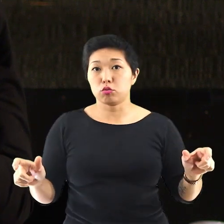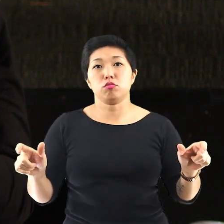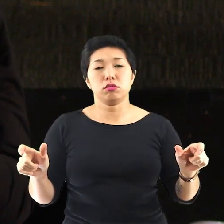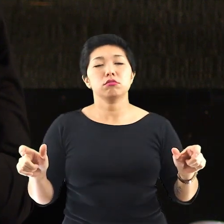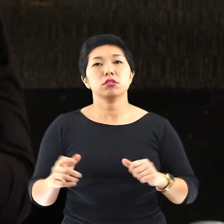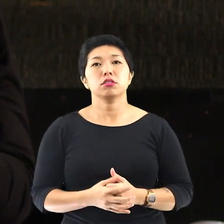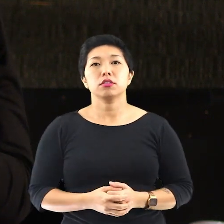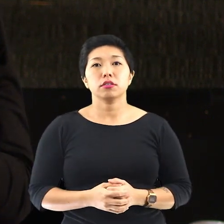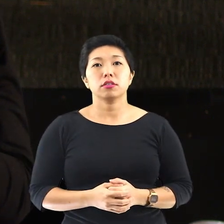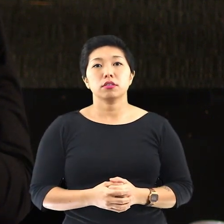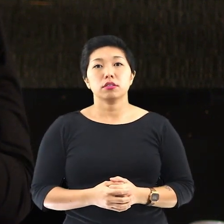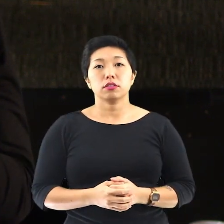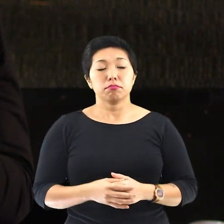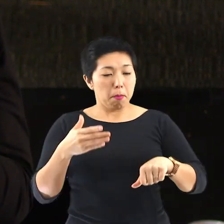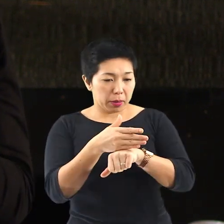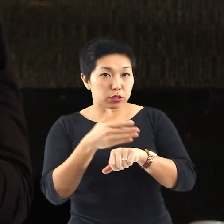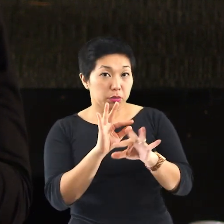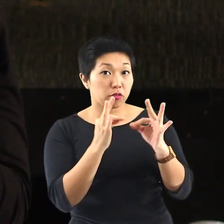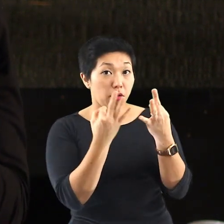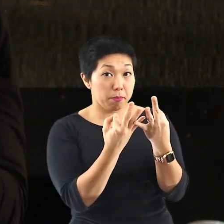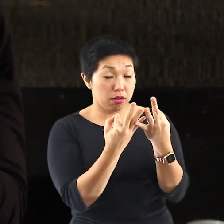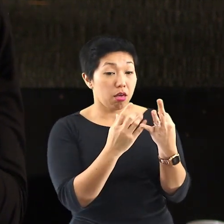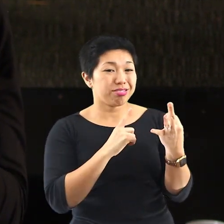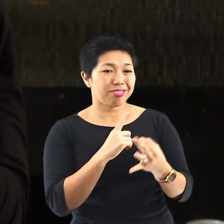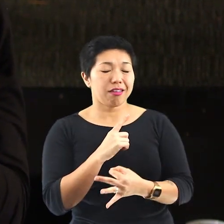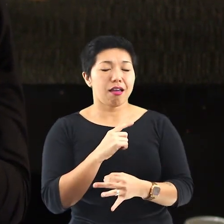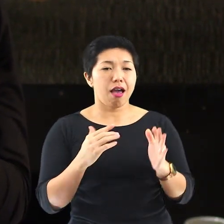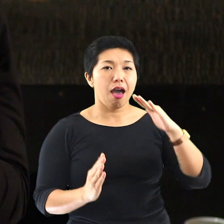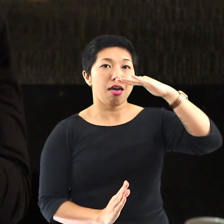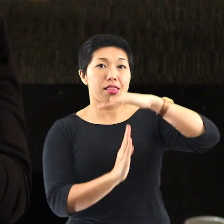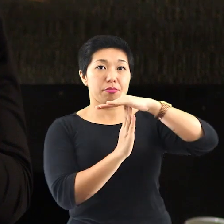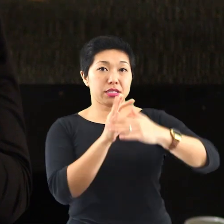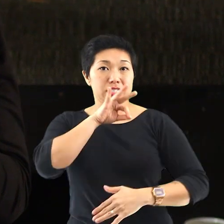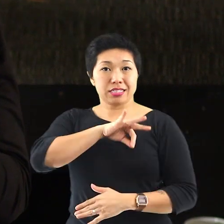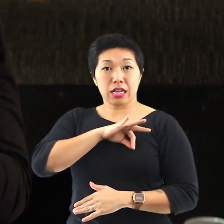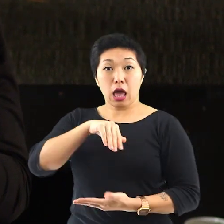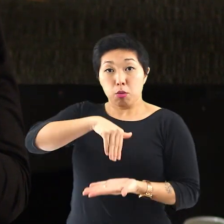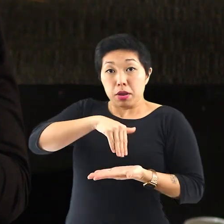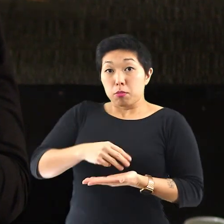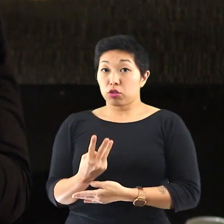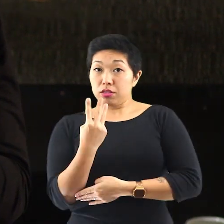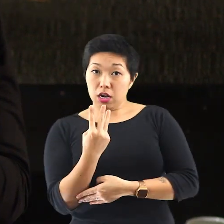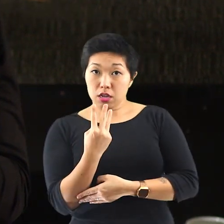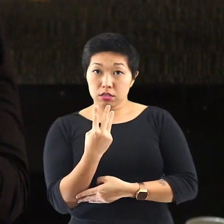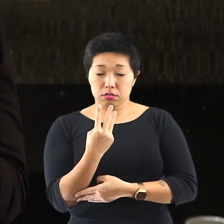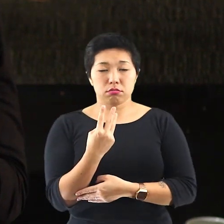pessoas que estavam em famílias que ganhavam até 3 salários mínimos, correspondendo a